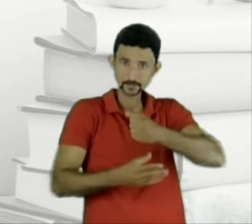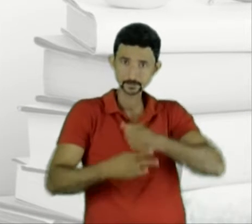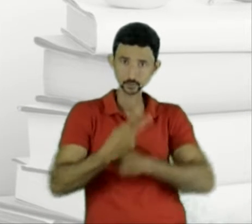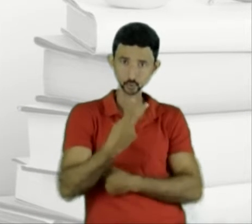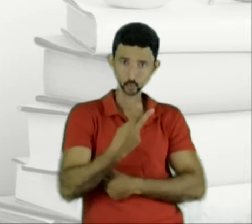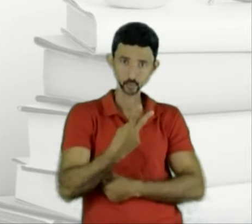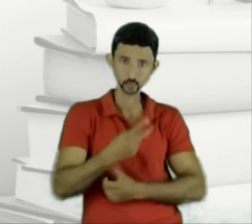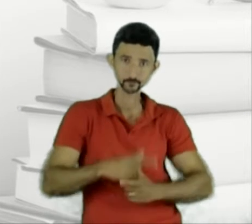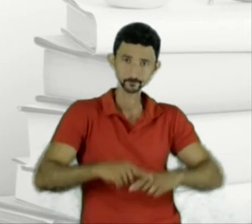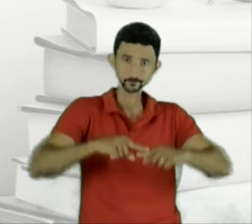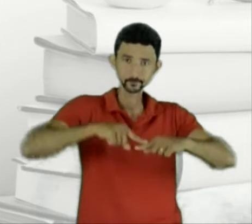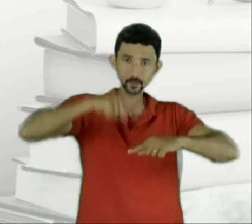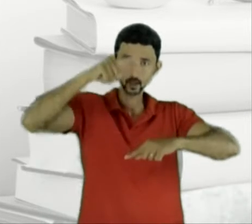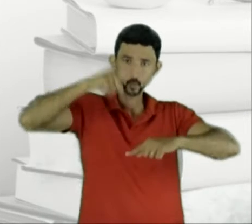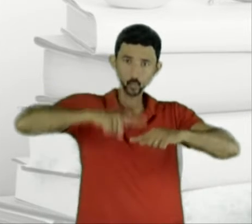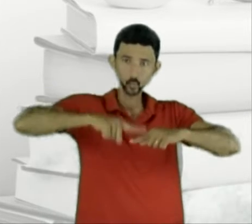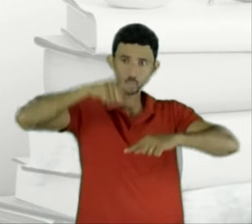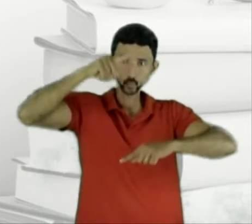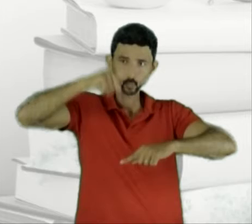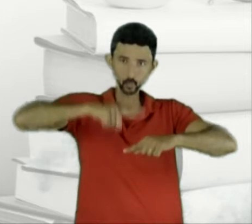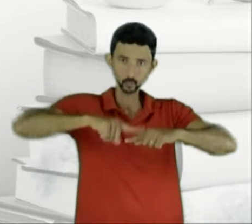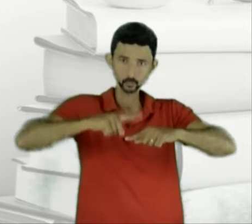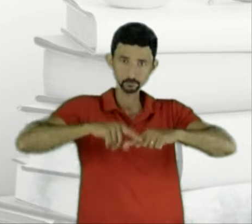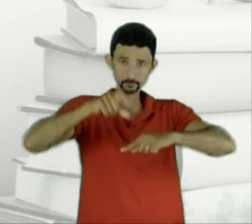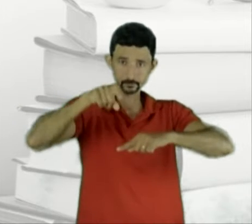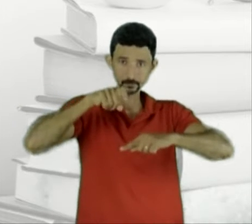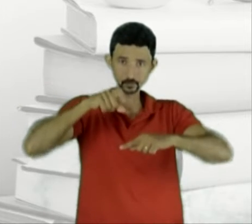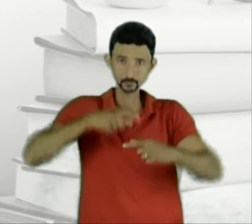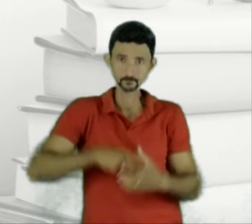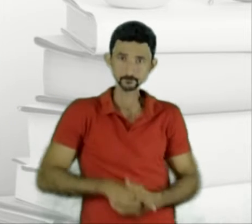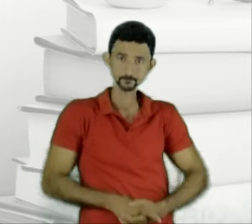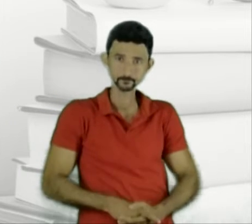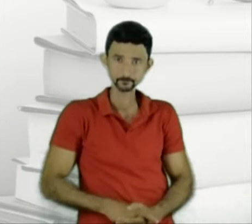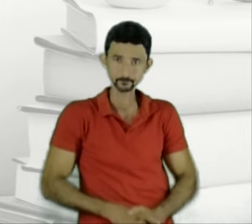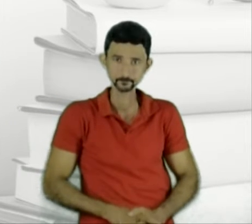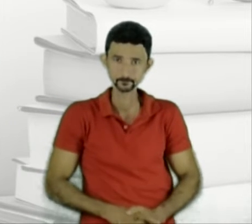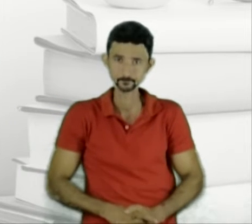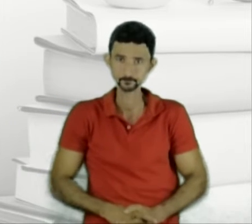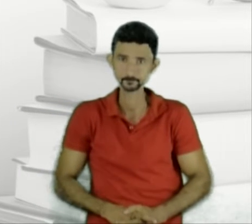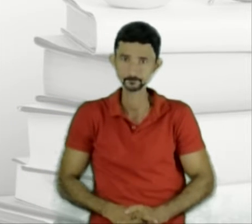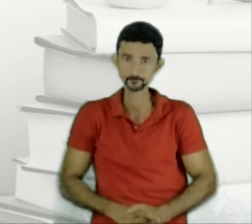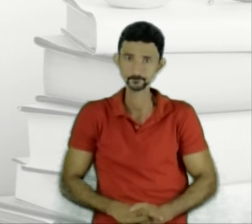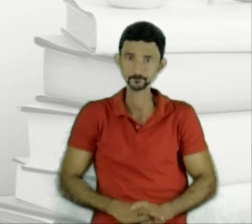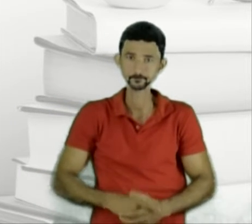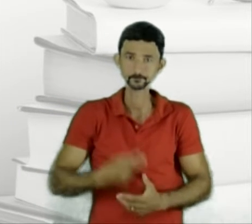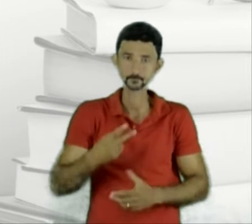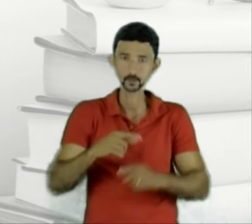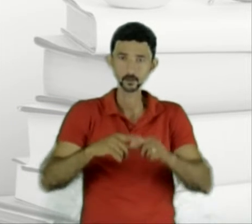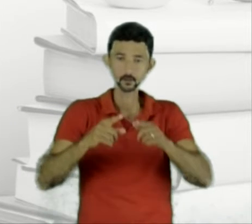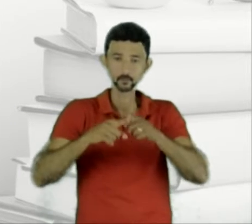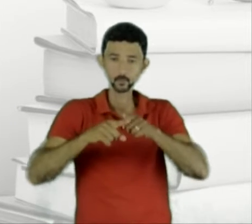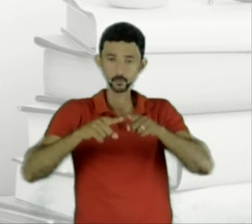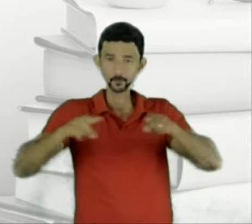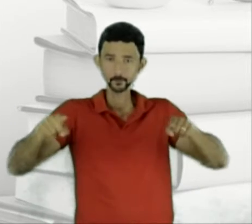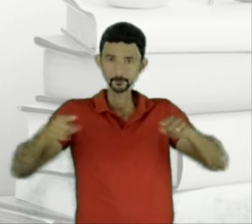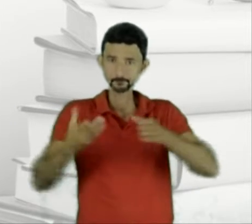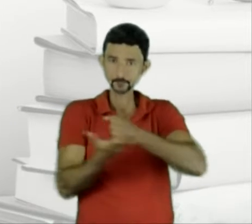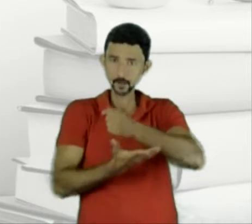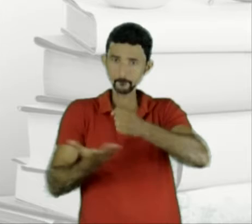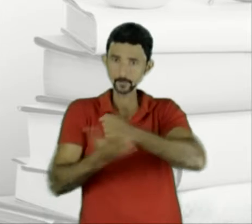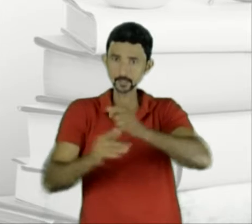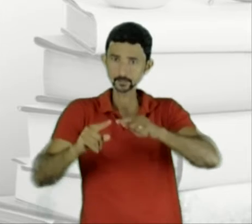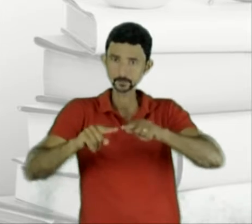2, a altura ou largura eu posso chamar de x. No retângulo 2 eu tenho comprimento ou